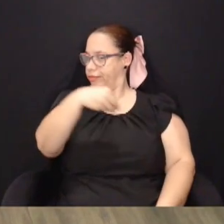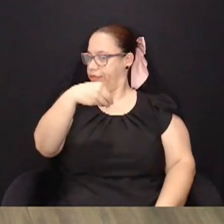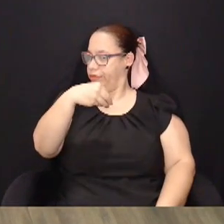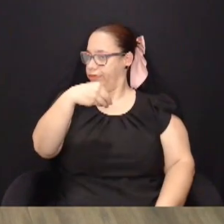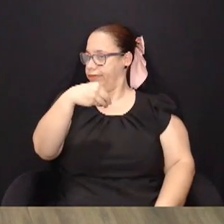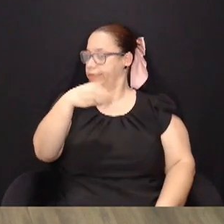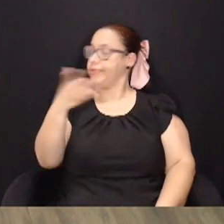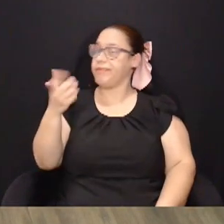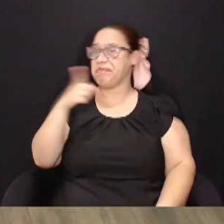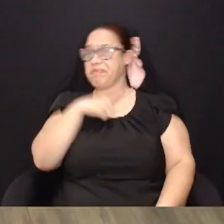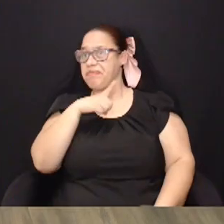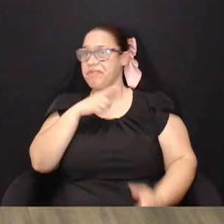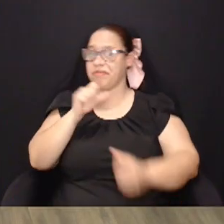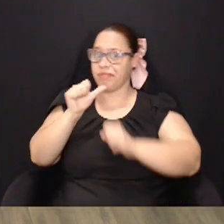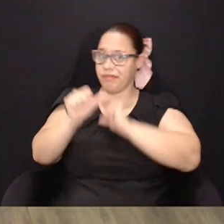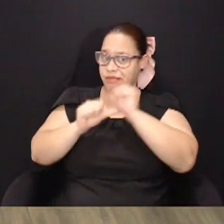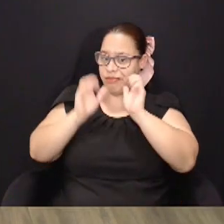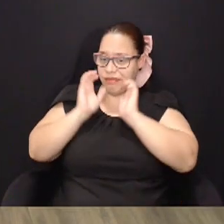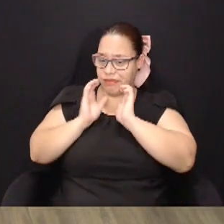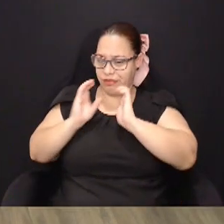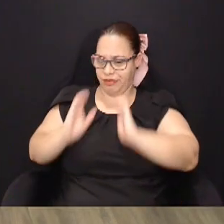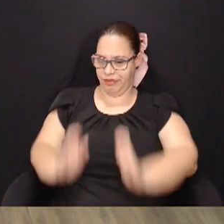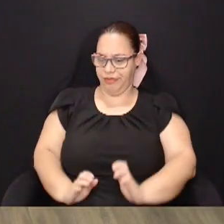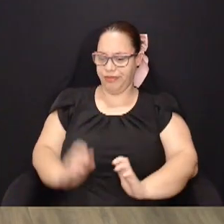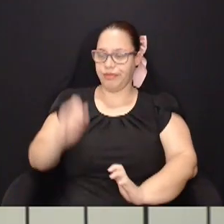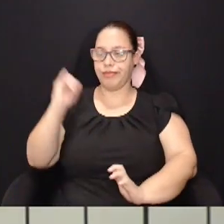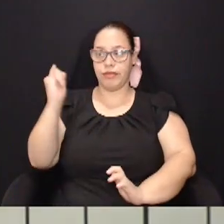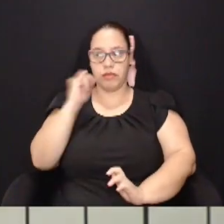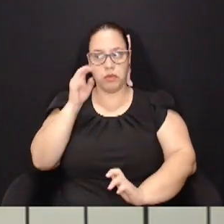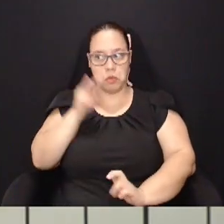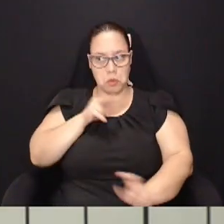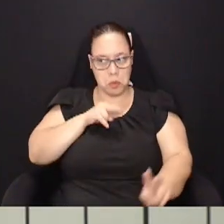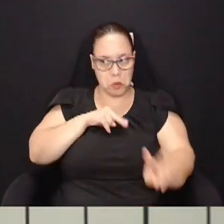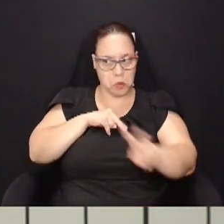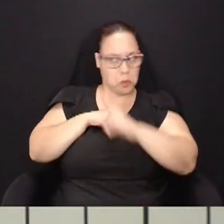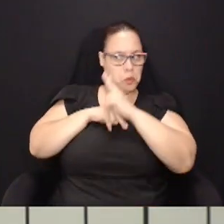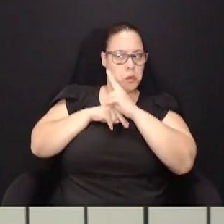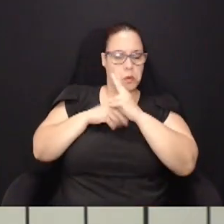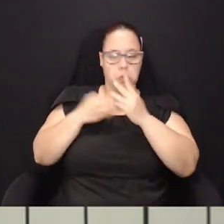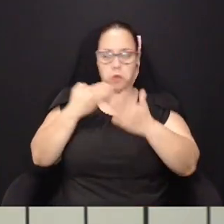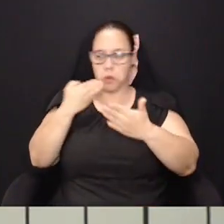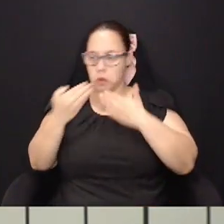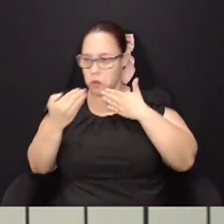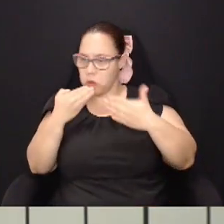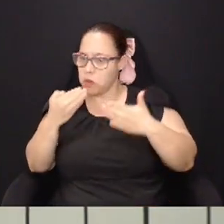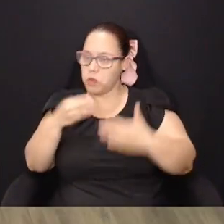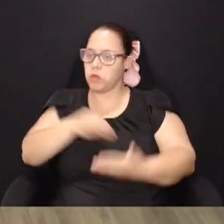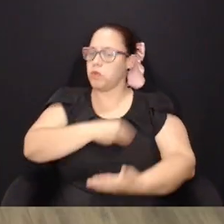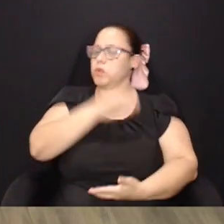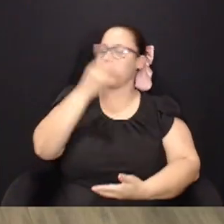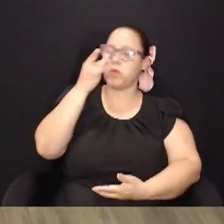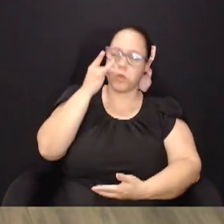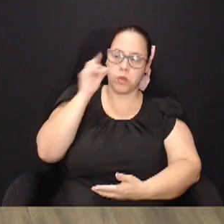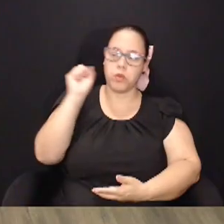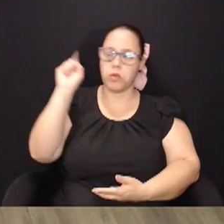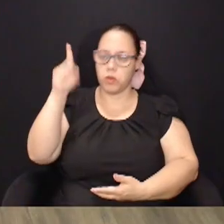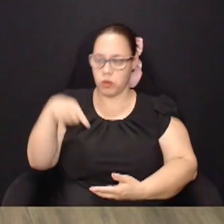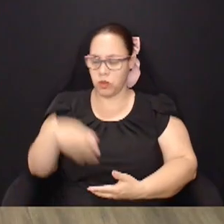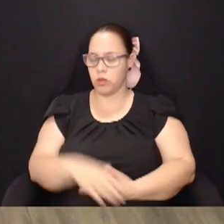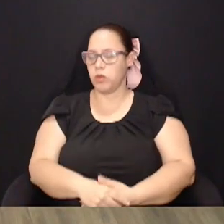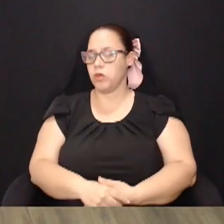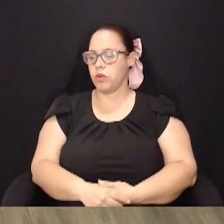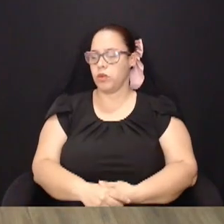alguma mudança, é muito importante ter este olhar, conversar com ele, estar presente, né? Dar esta abertura